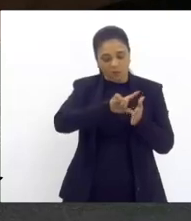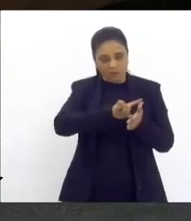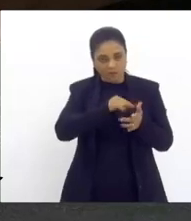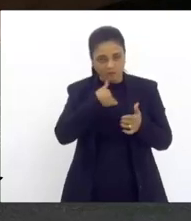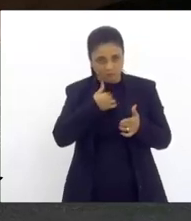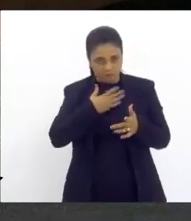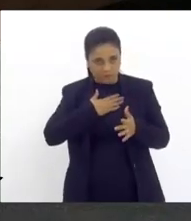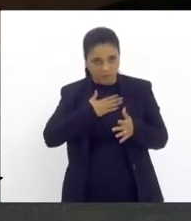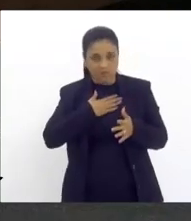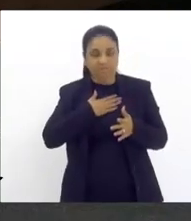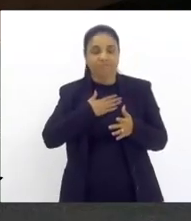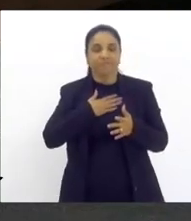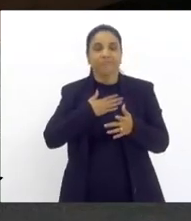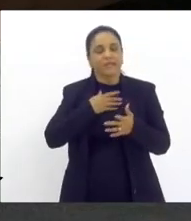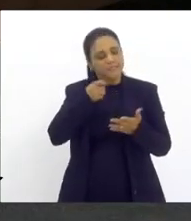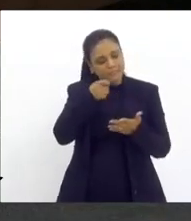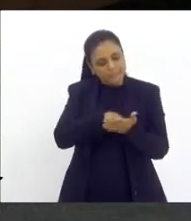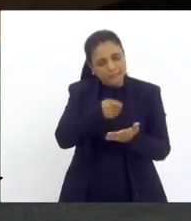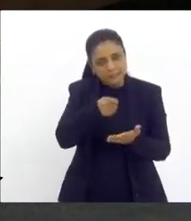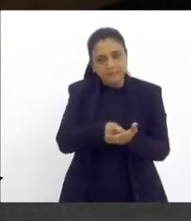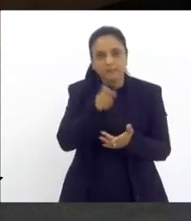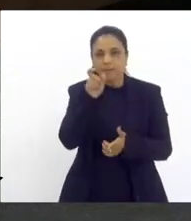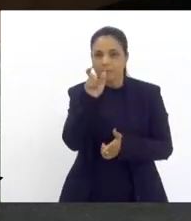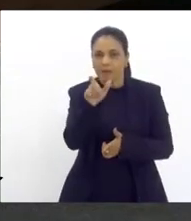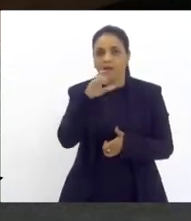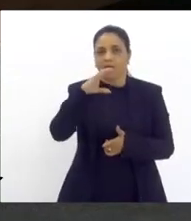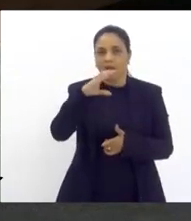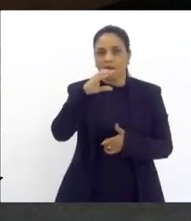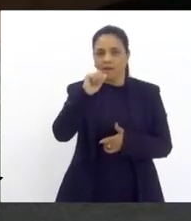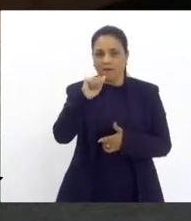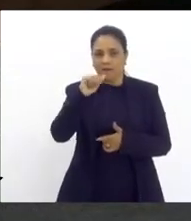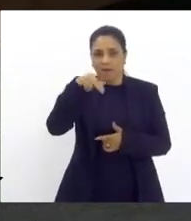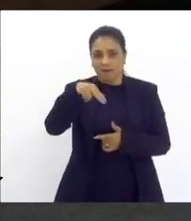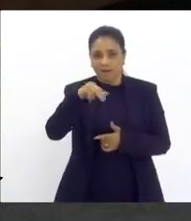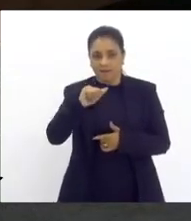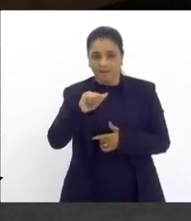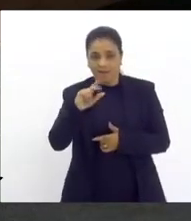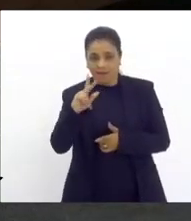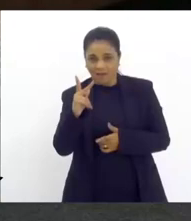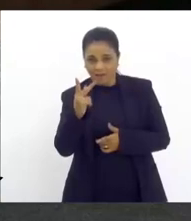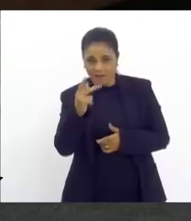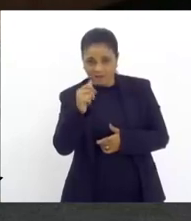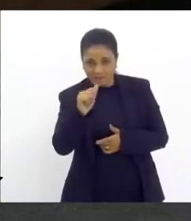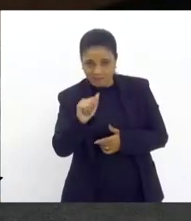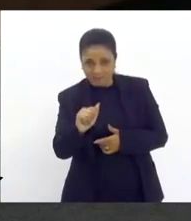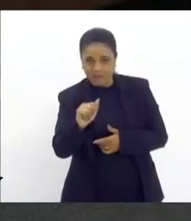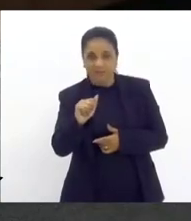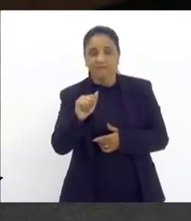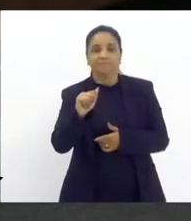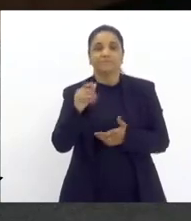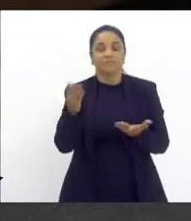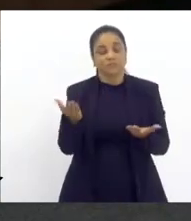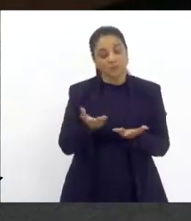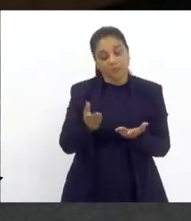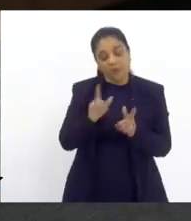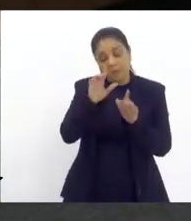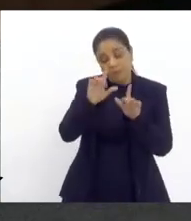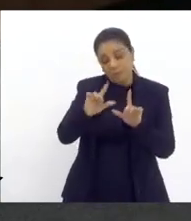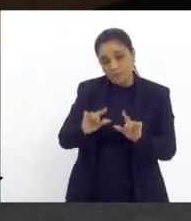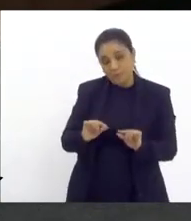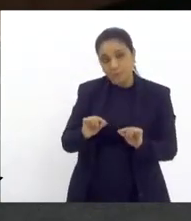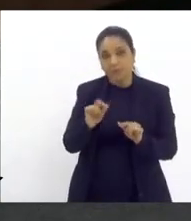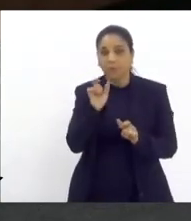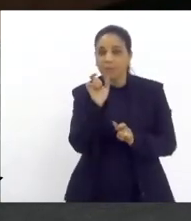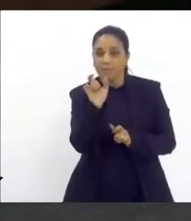insiste no termo canalha que não é isso que ele tá tentando agora que ele é amarelou e tá tentando amenizar o termo dizendo